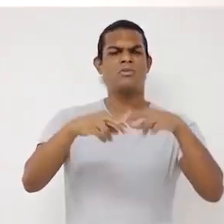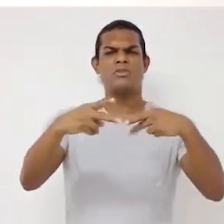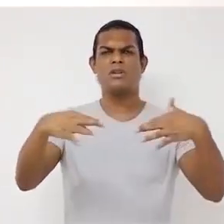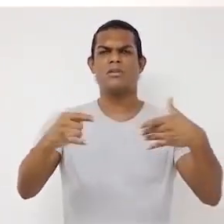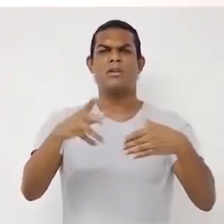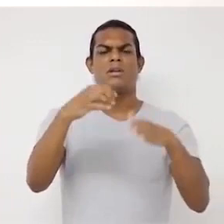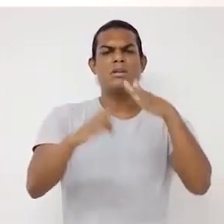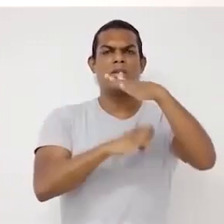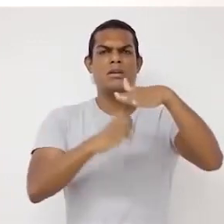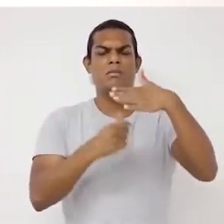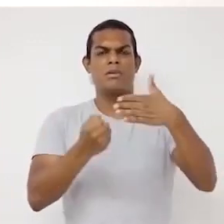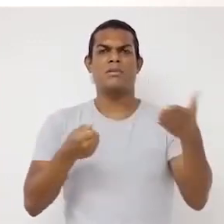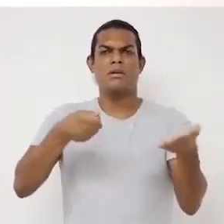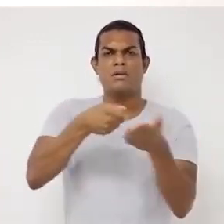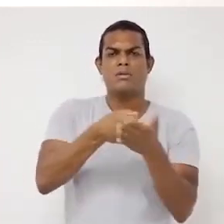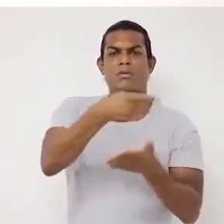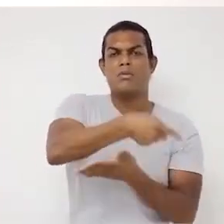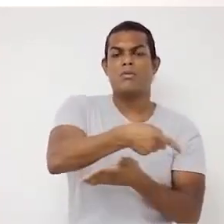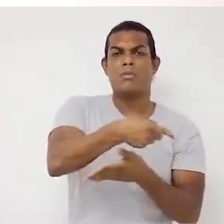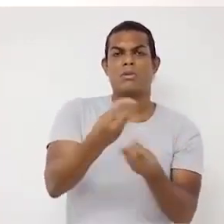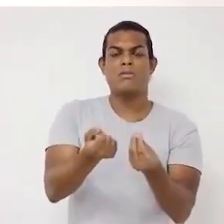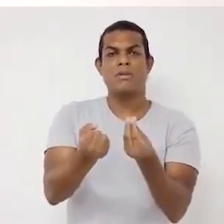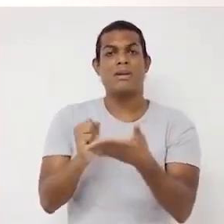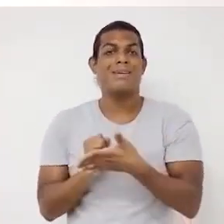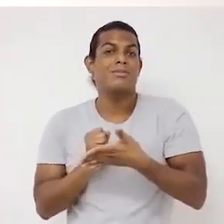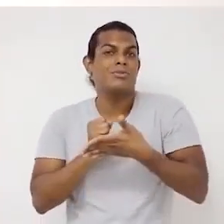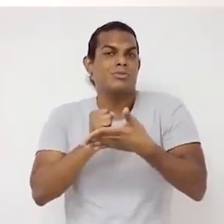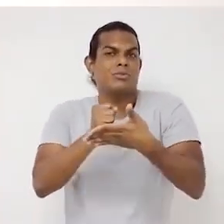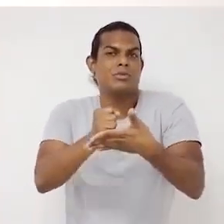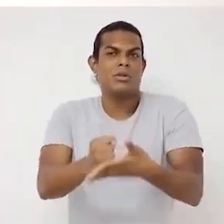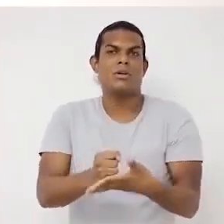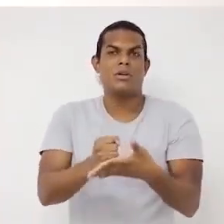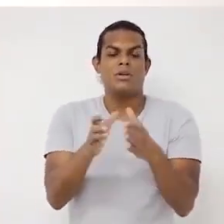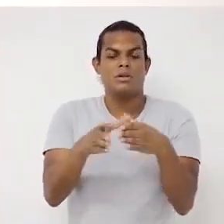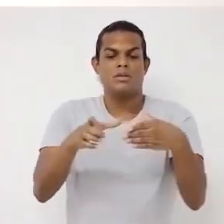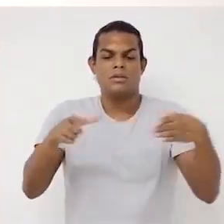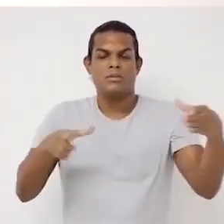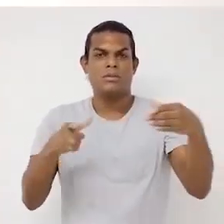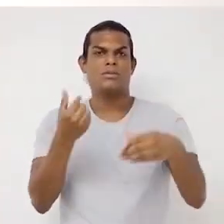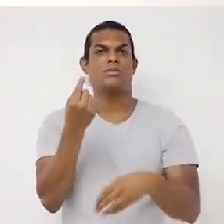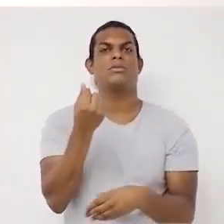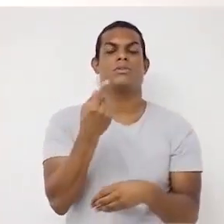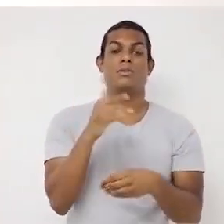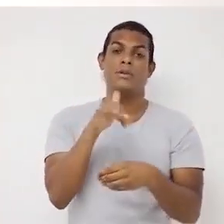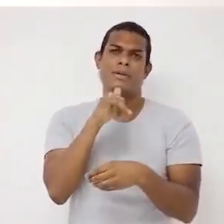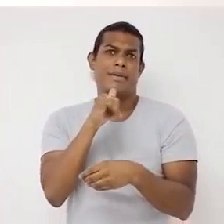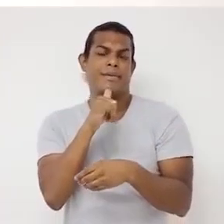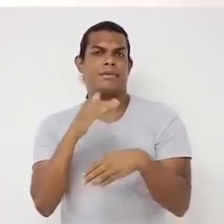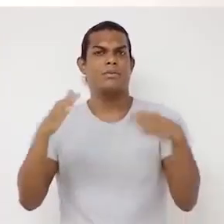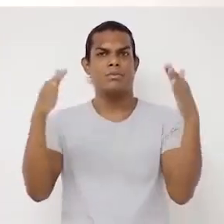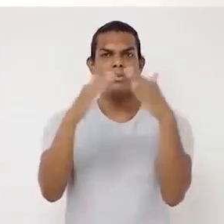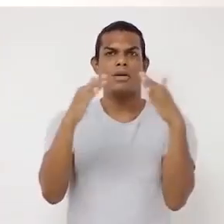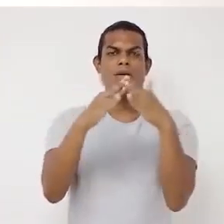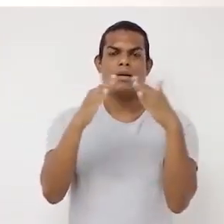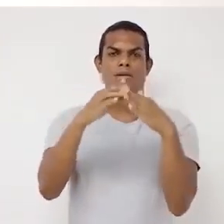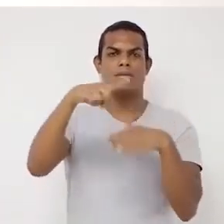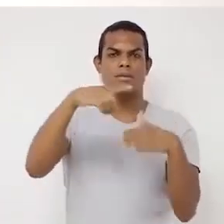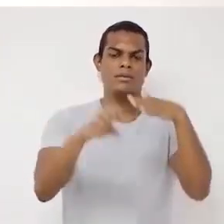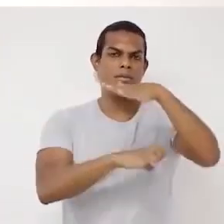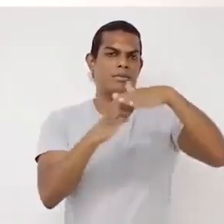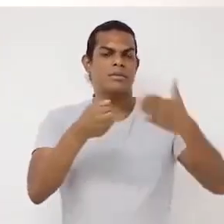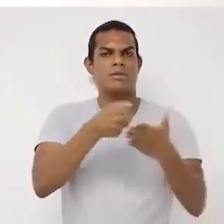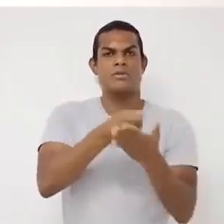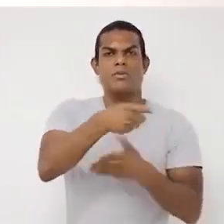de recursos, para a valorização de capital. Por exemplo, alguma casa que ela compre e que vai alugar, ou algum terreno